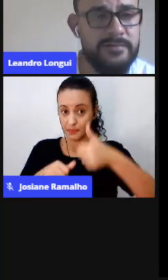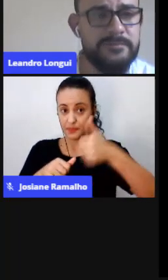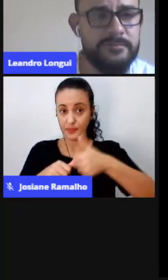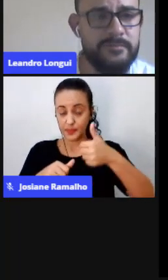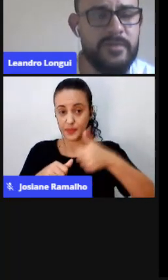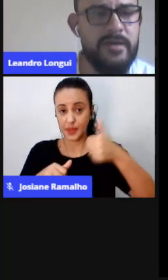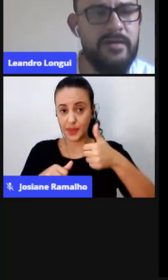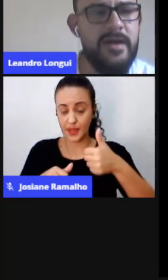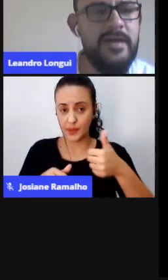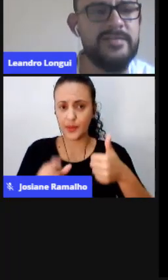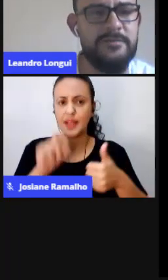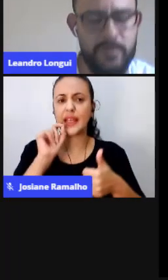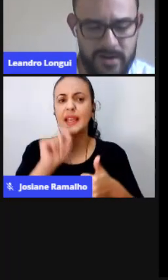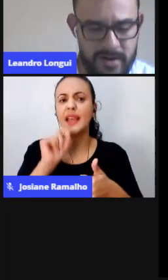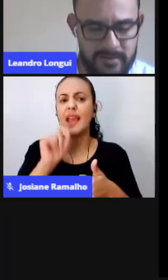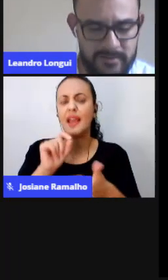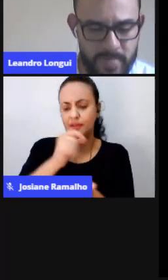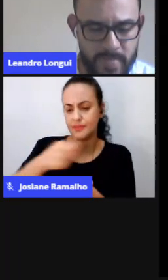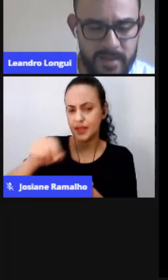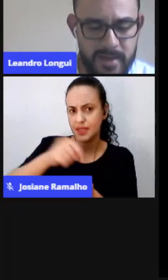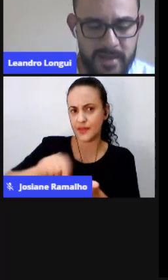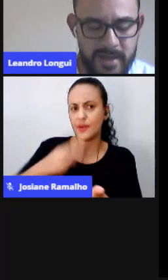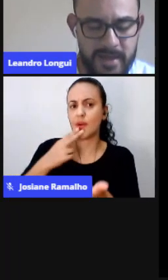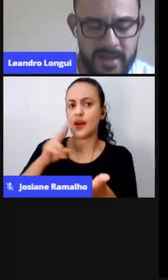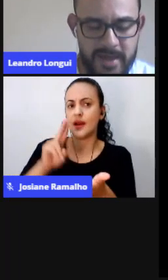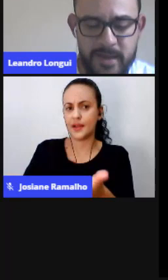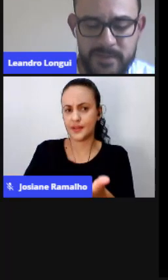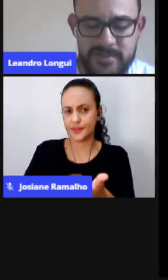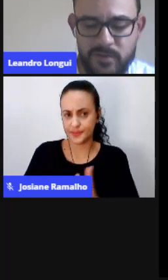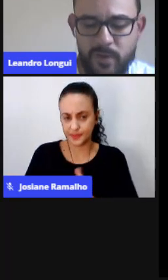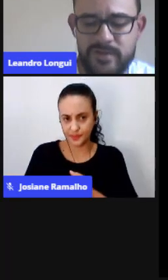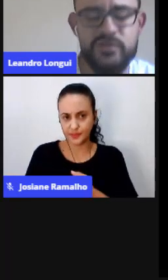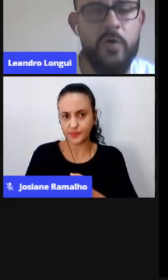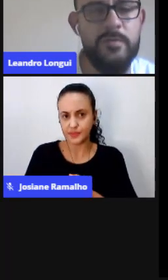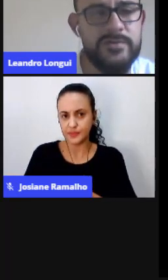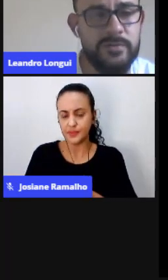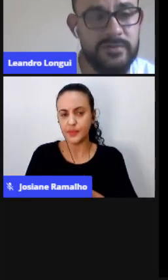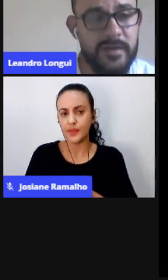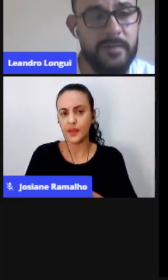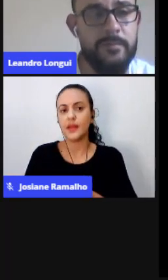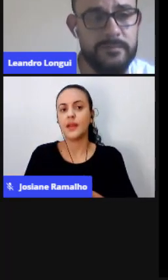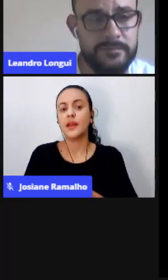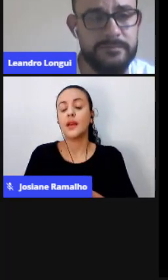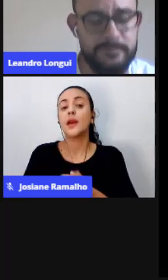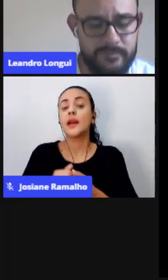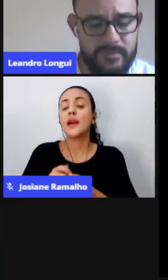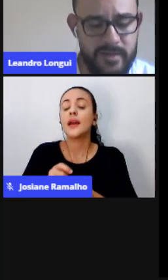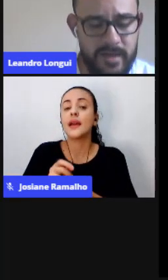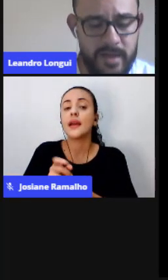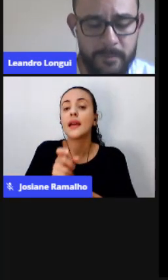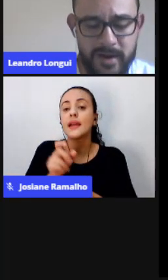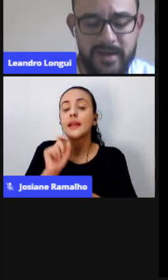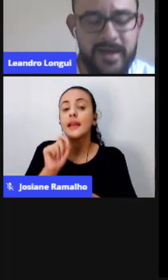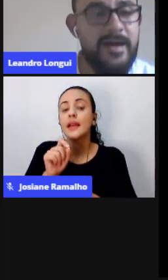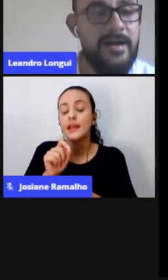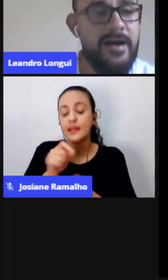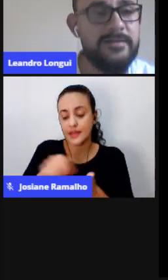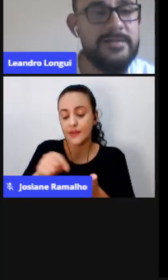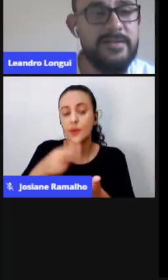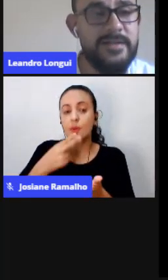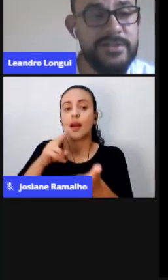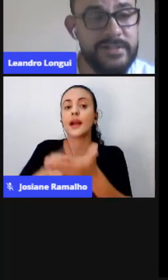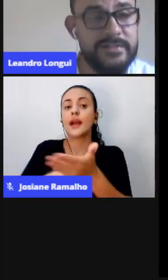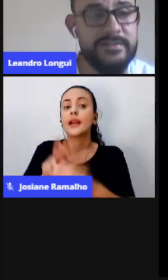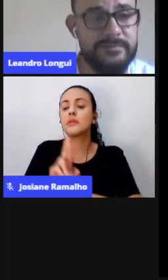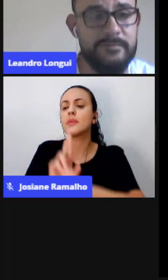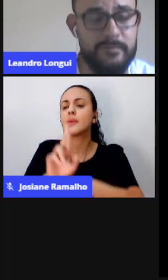da carta. Né? Quem escreveu a carta? Ele representa quais homens do seu tempo? Né? Para quem a